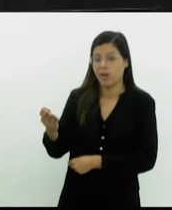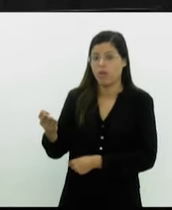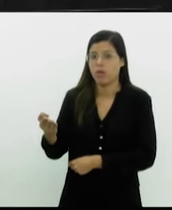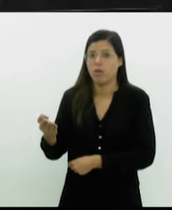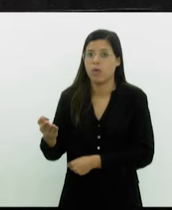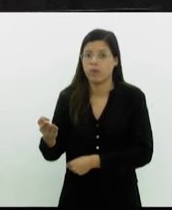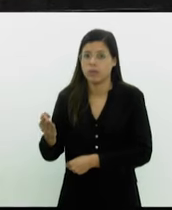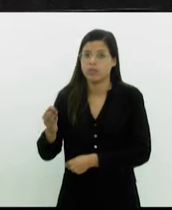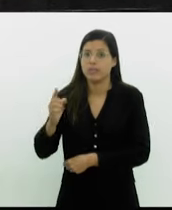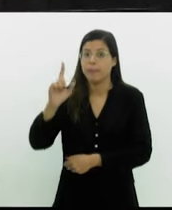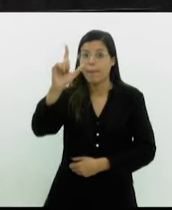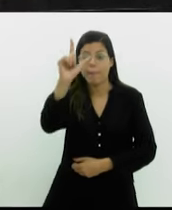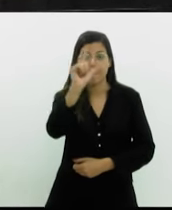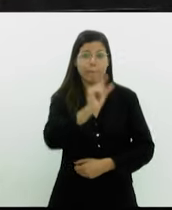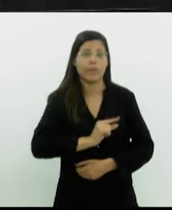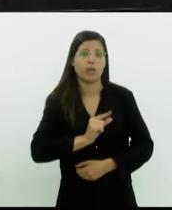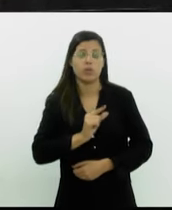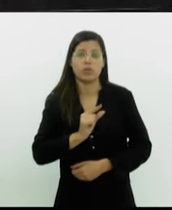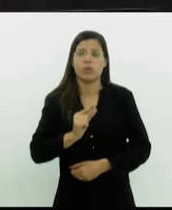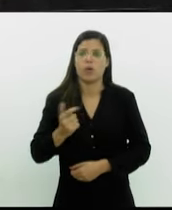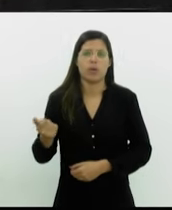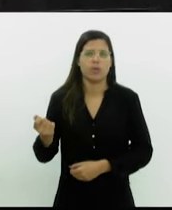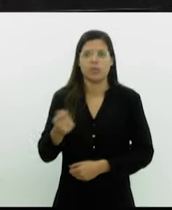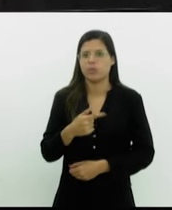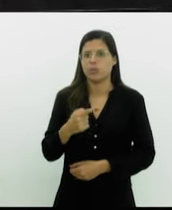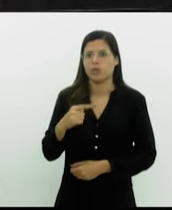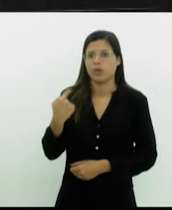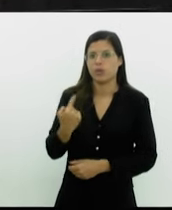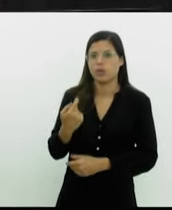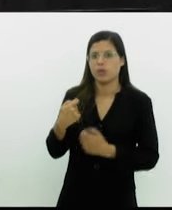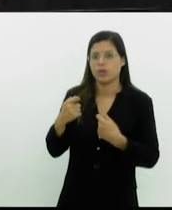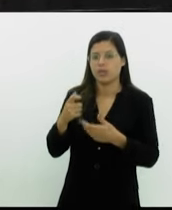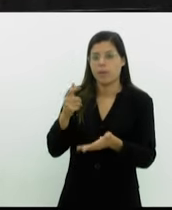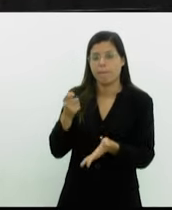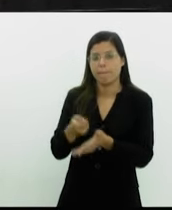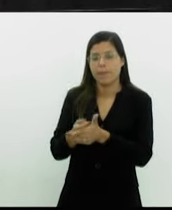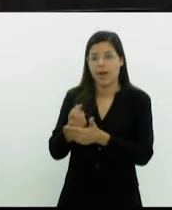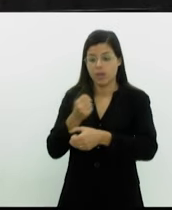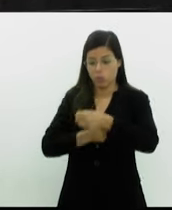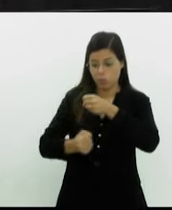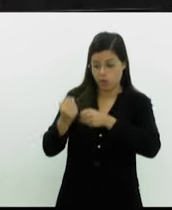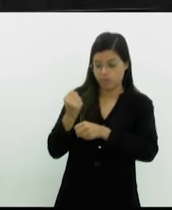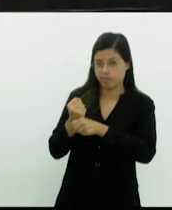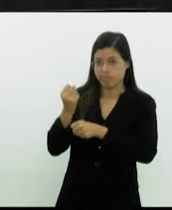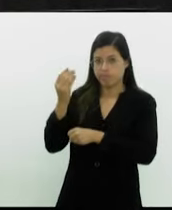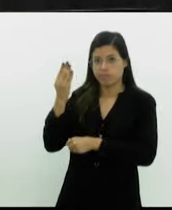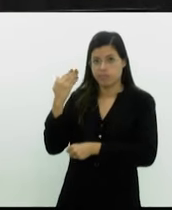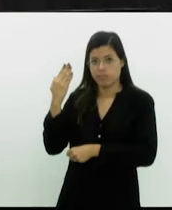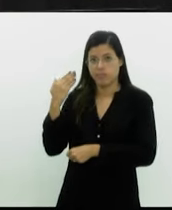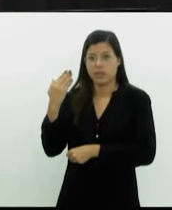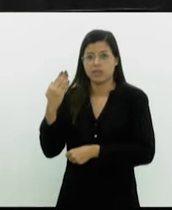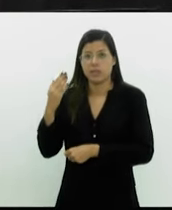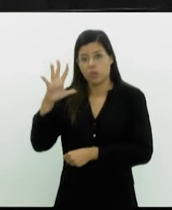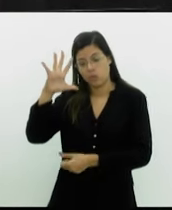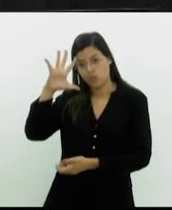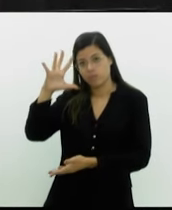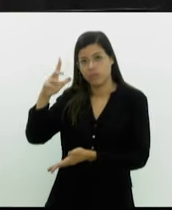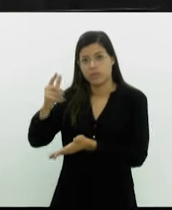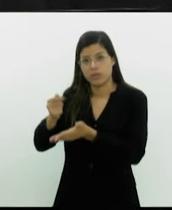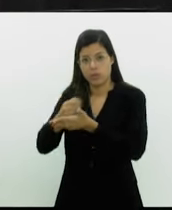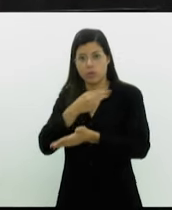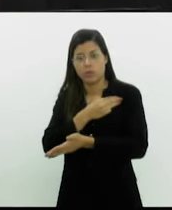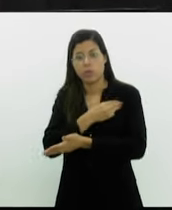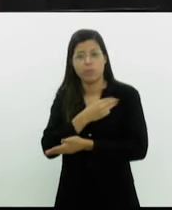muito menor do que nós temos que pagar em 2023 com a decisão do ministro Toffoli, que